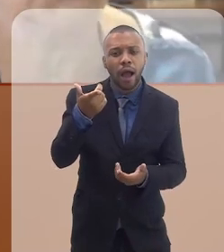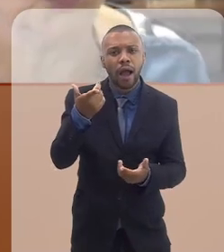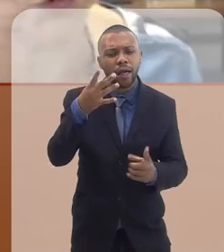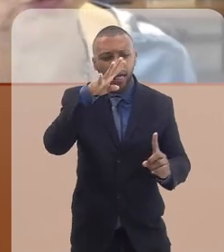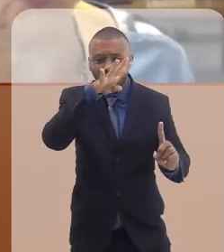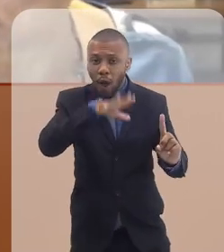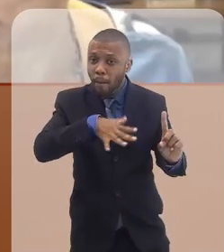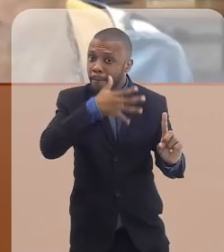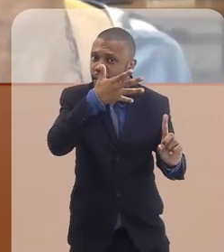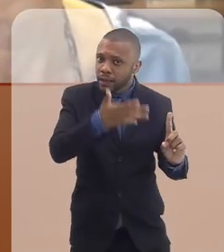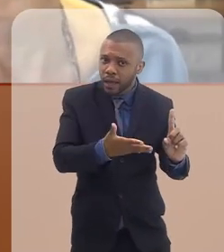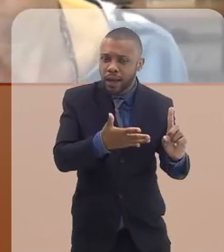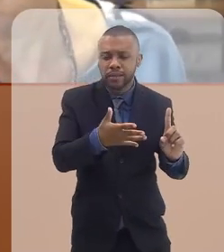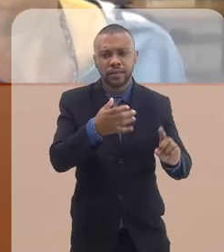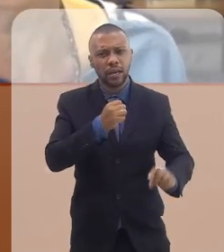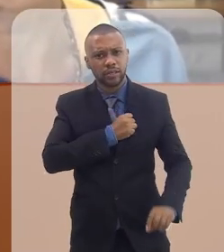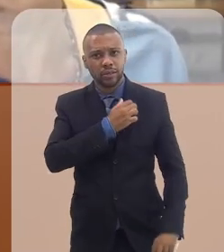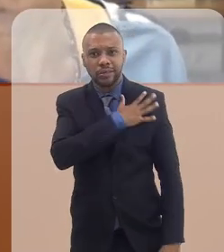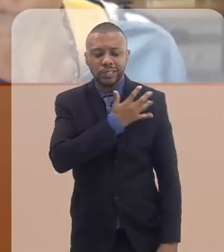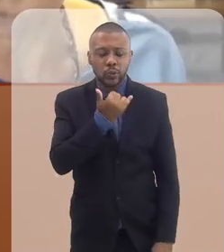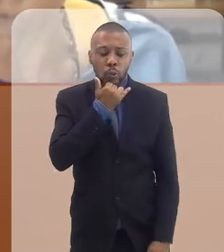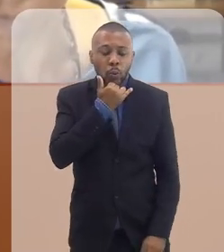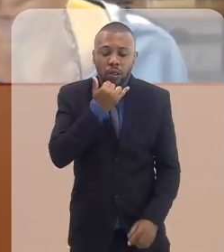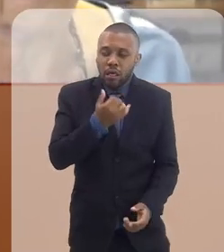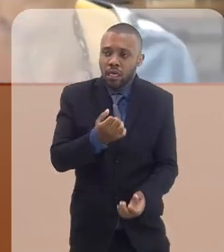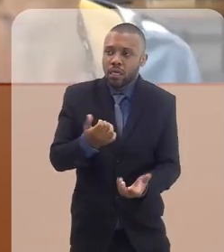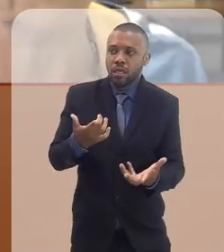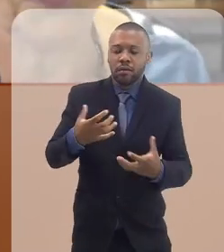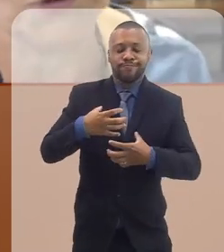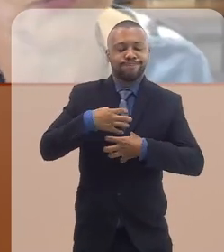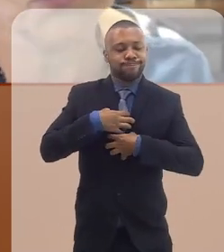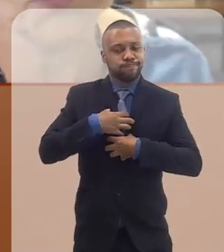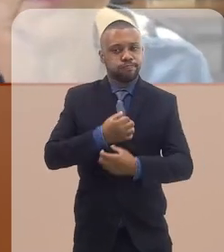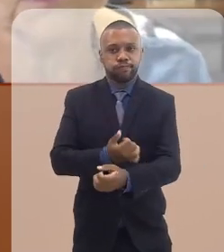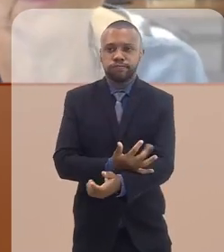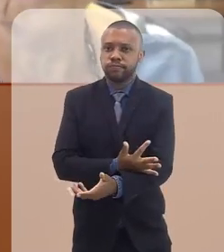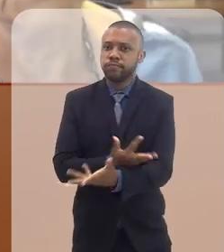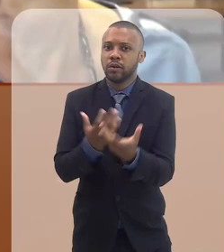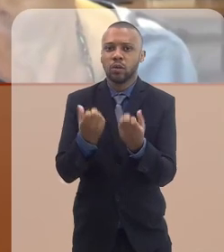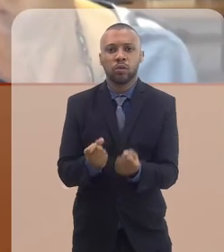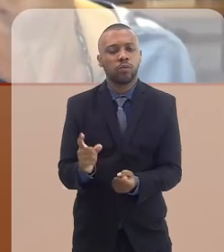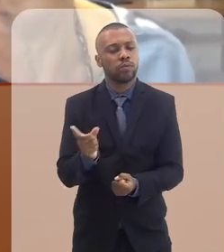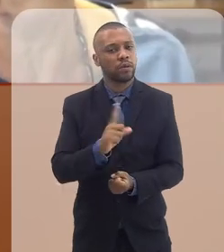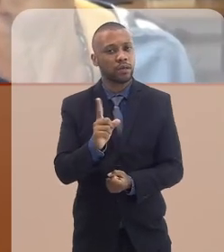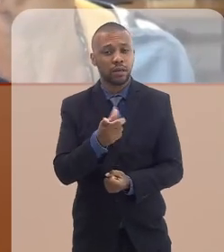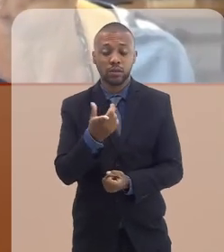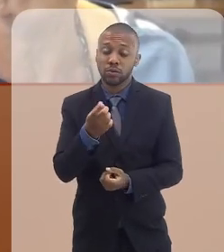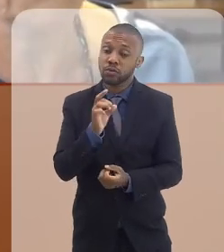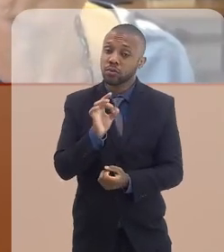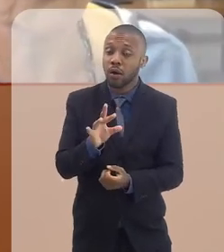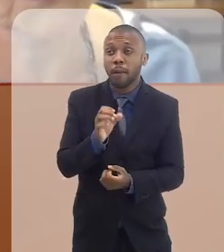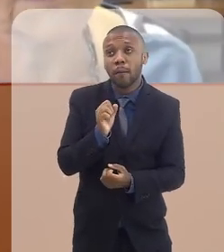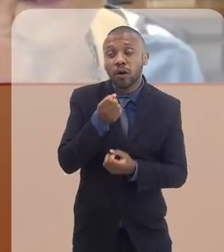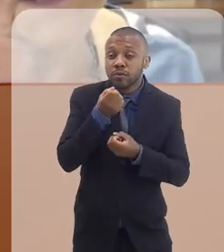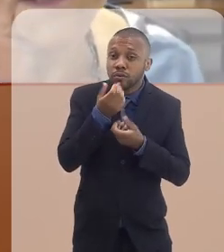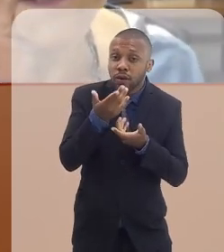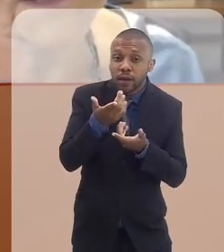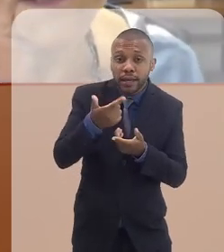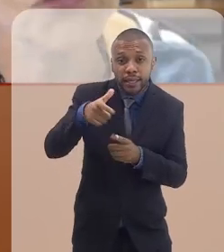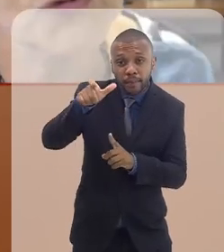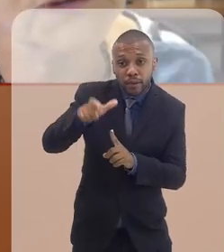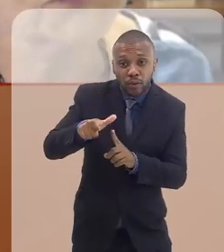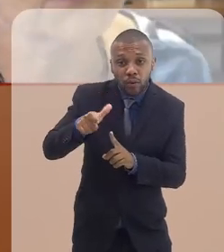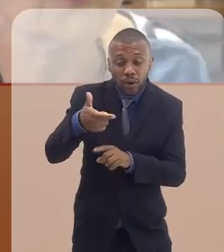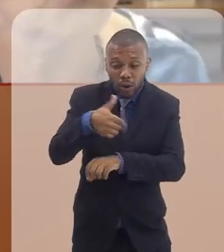apologia à tortura, eu tenho arrepios e só posso dizer que